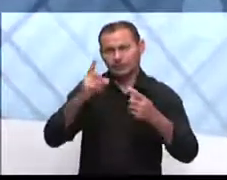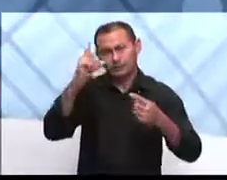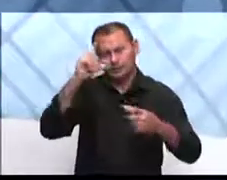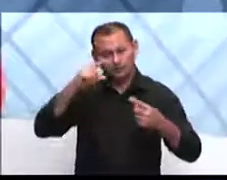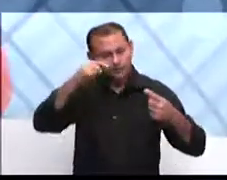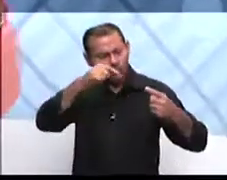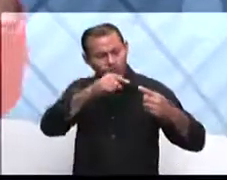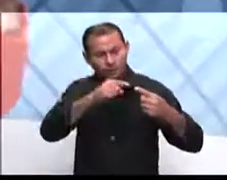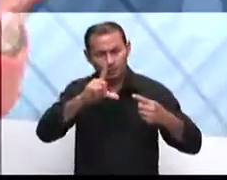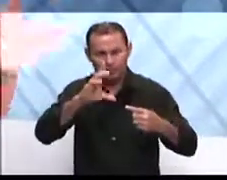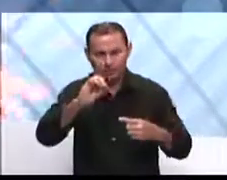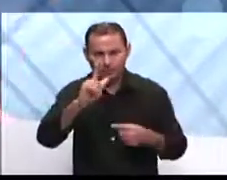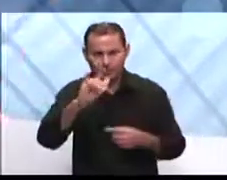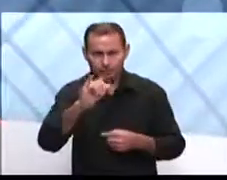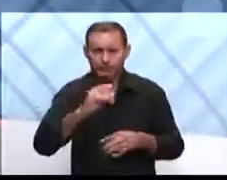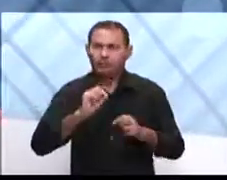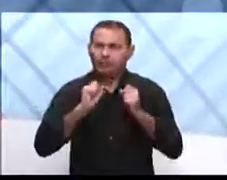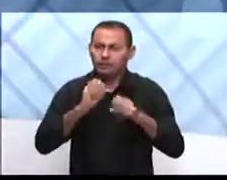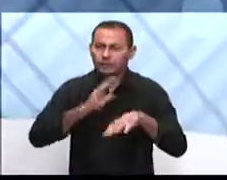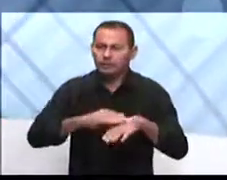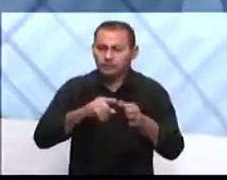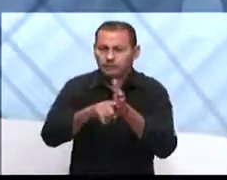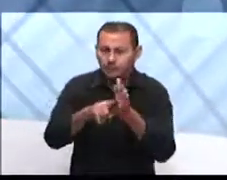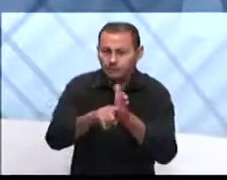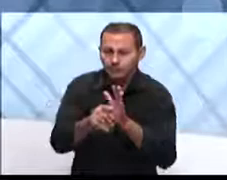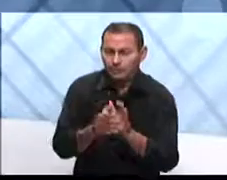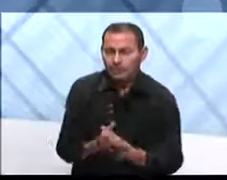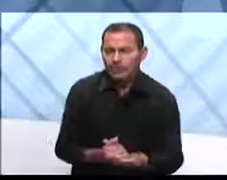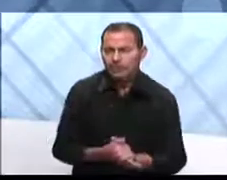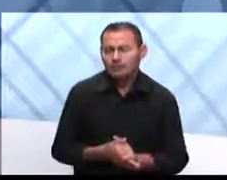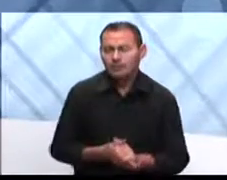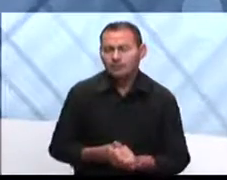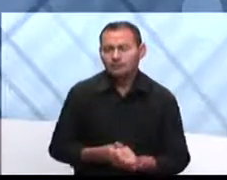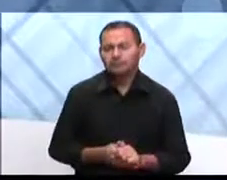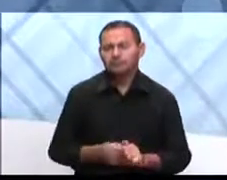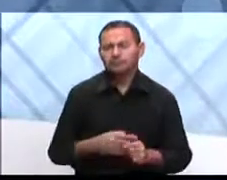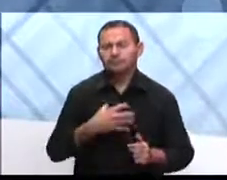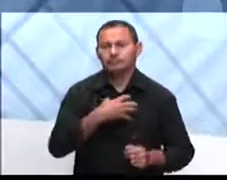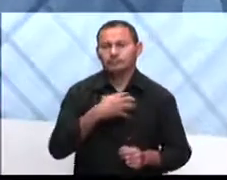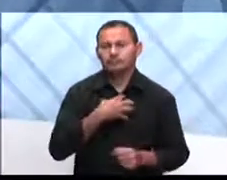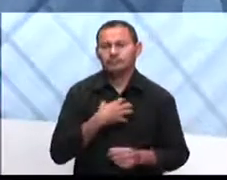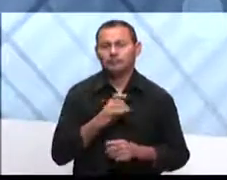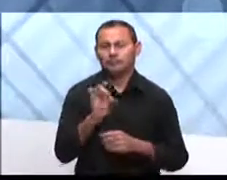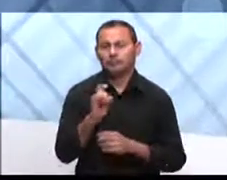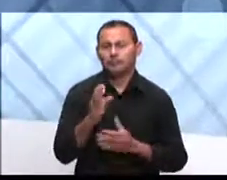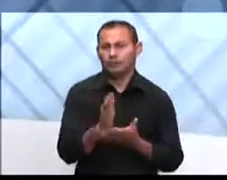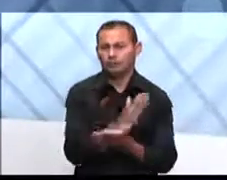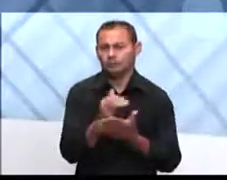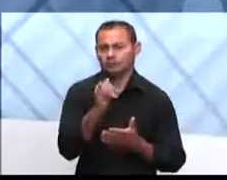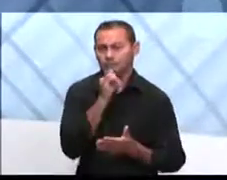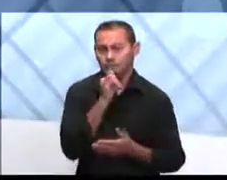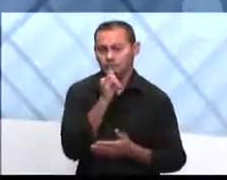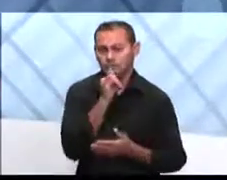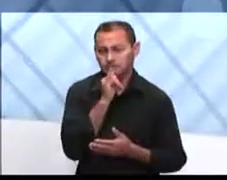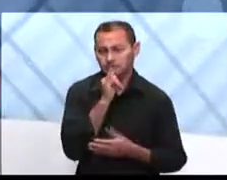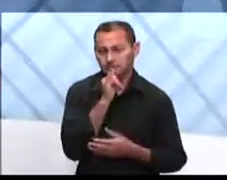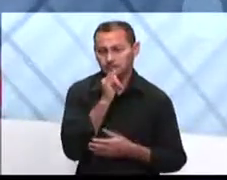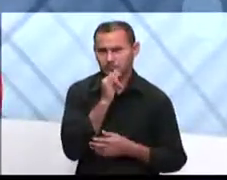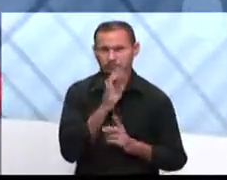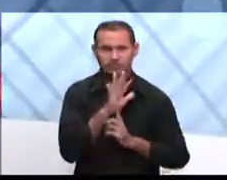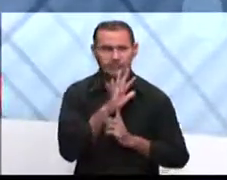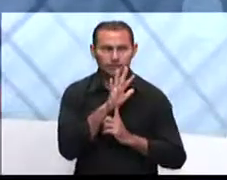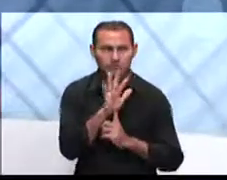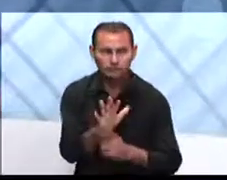logicamente podem ser muito mais perguntas, tá? Então, nesse sentido, apenas alguns exemplos para, então,